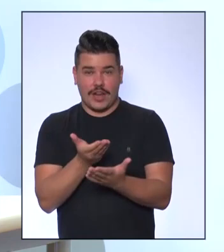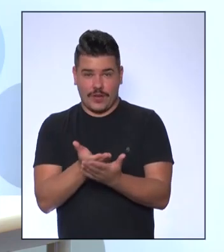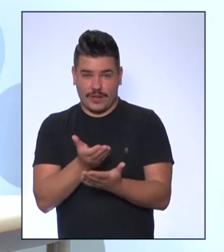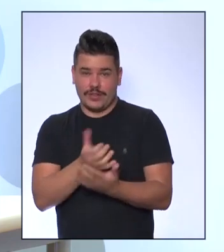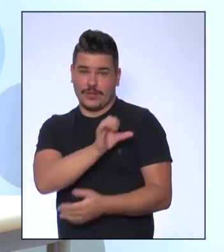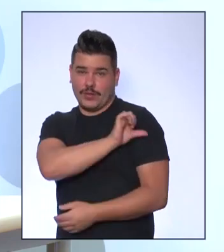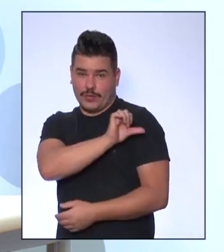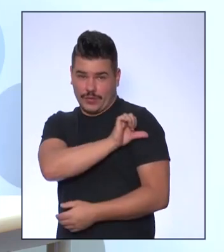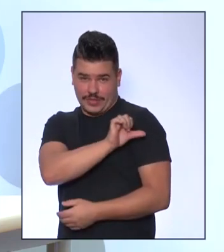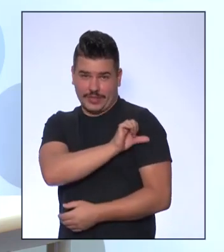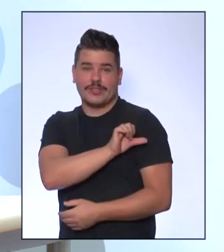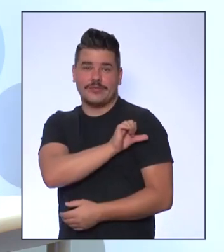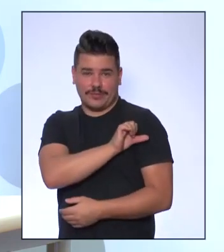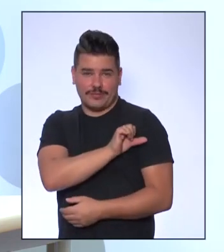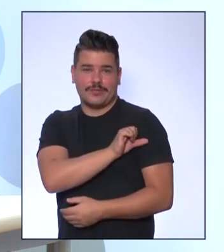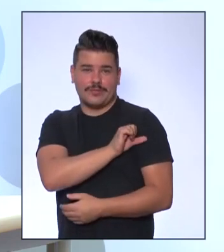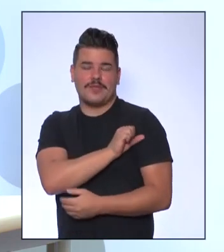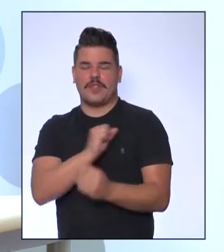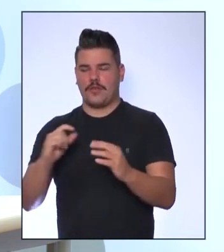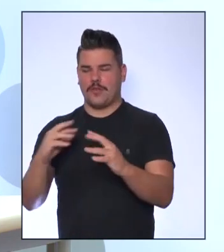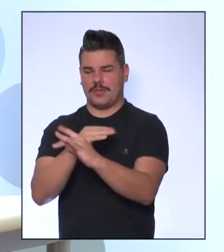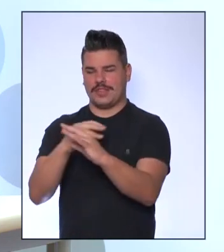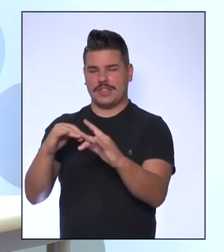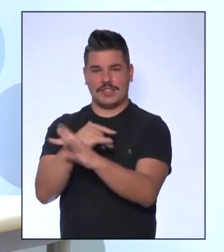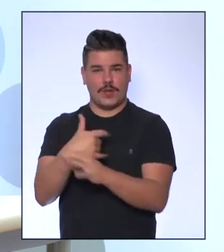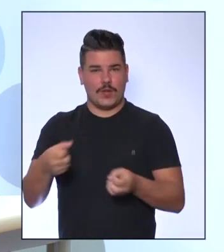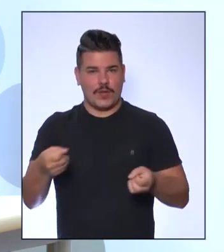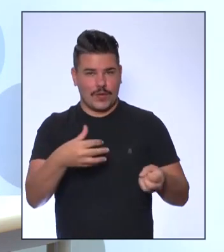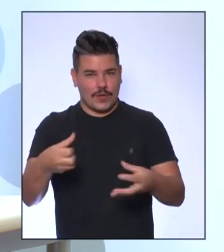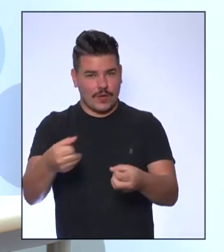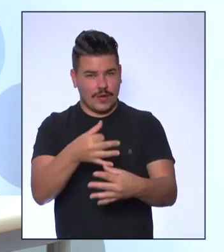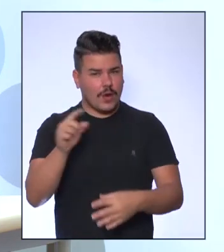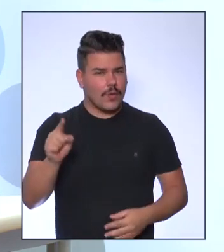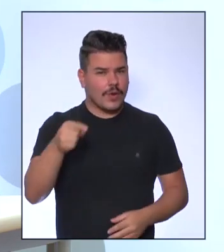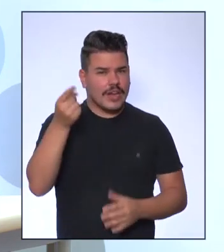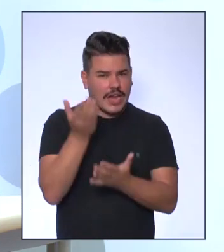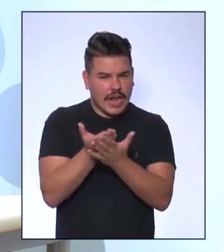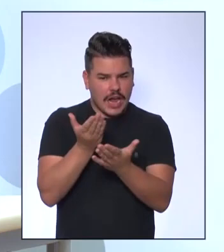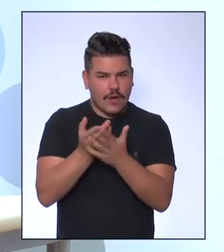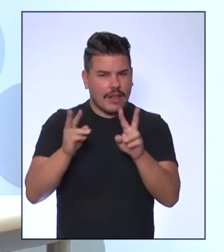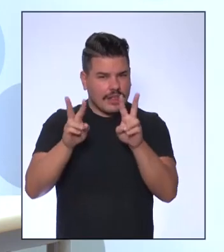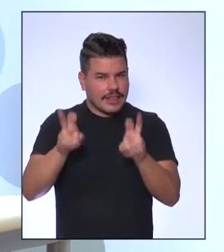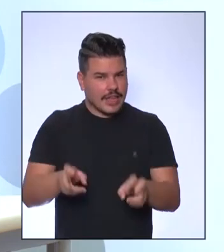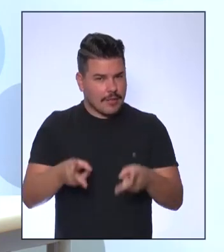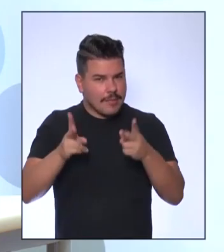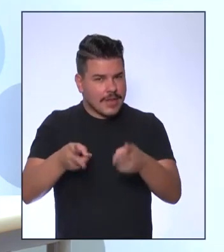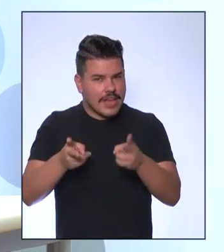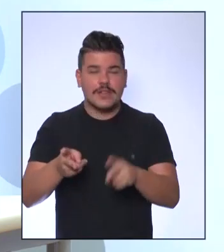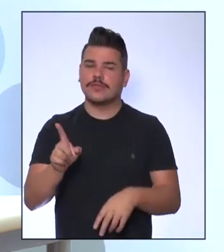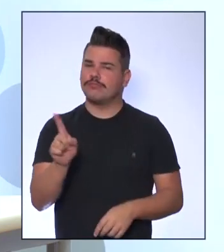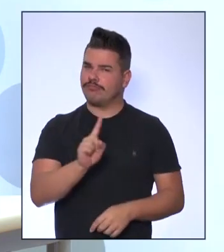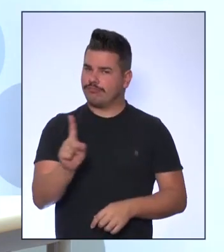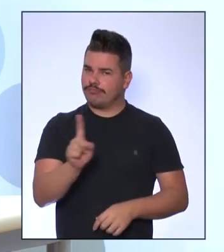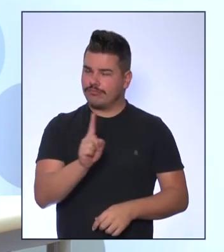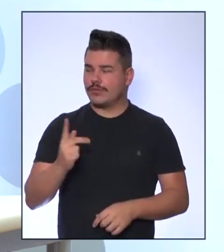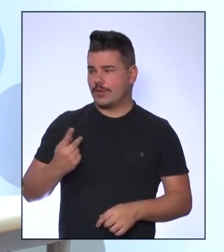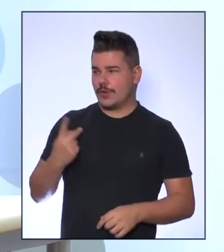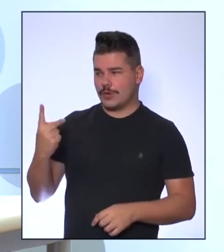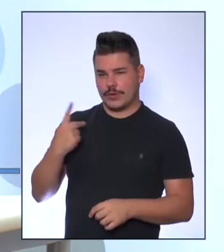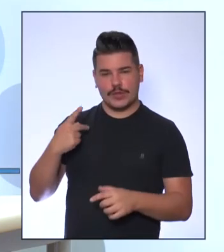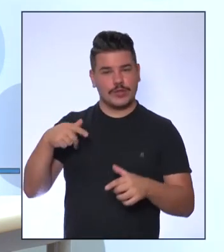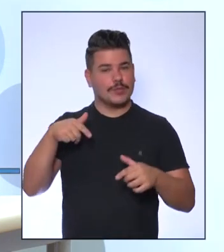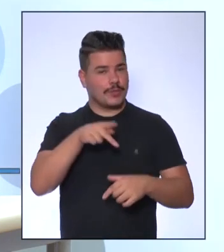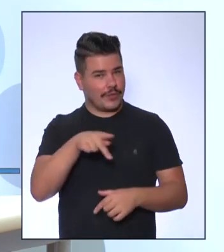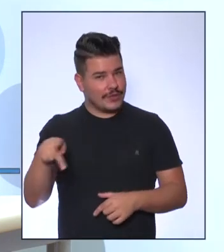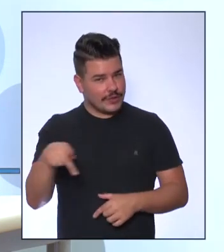modernização. Será o tema da nossa aula, não será a única aula sobre essa temática que nós vamos estar ministrando, eu e o professor Carlos. Nós teremos